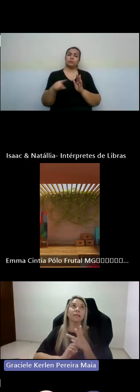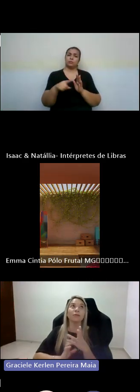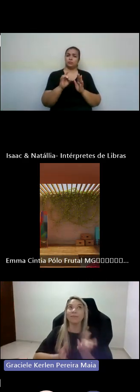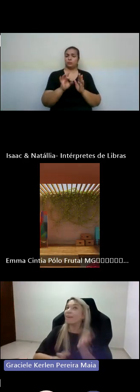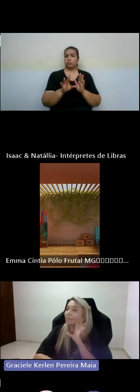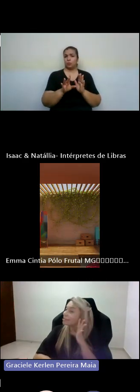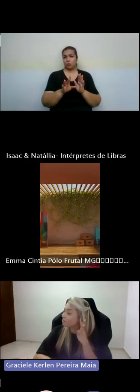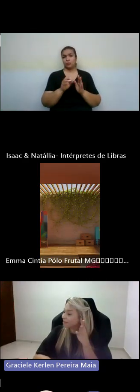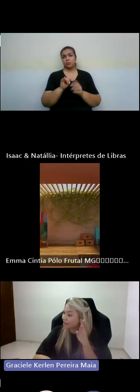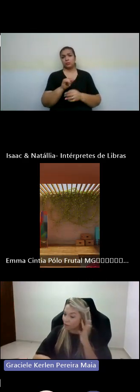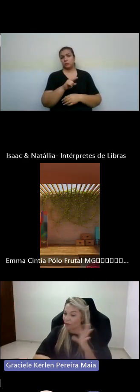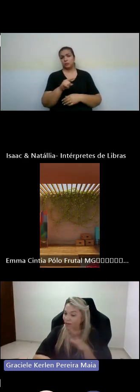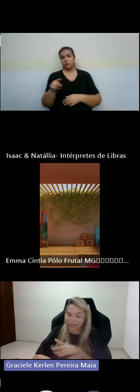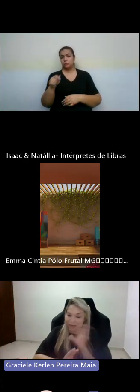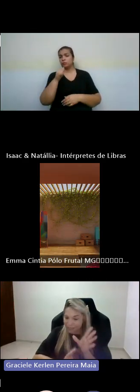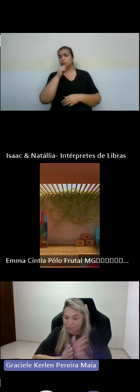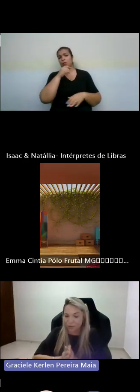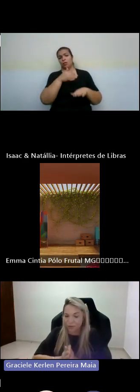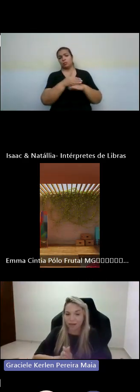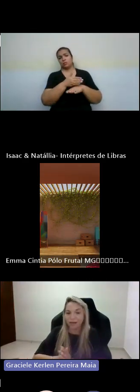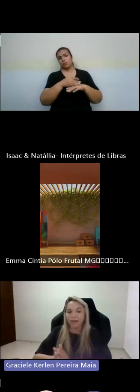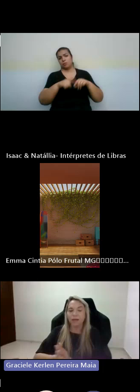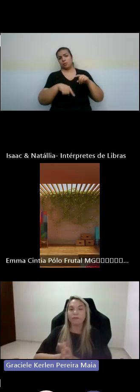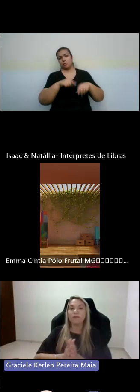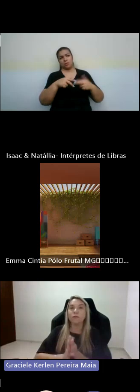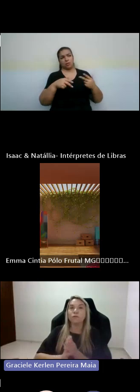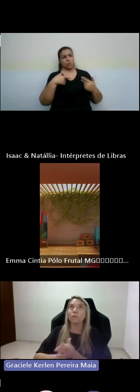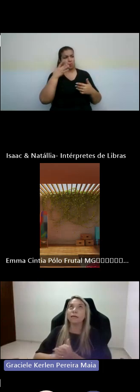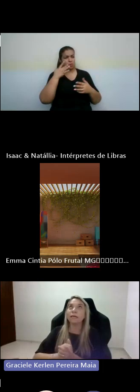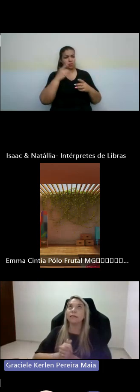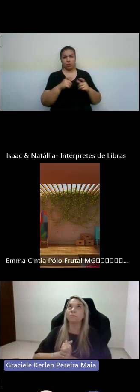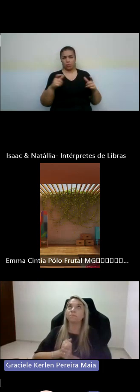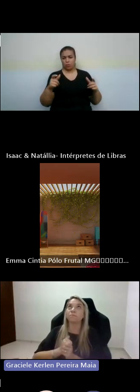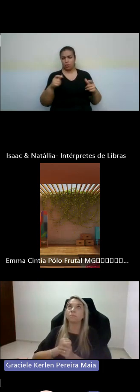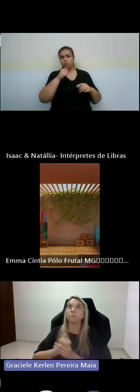Quem ainda não teve acesso ao material, que eu acho que a grande maioria, eu fiz